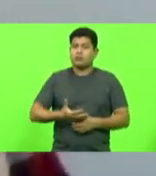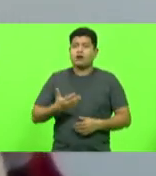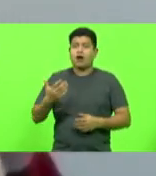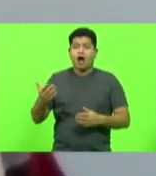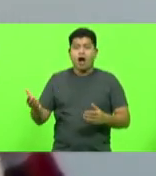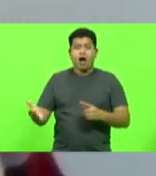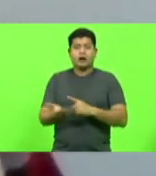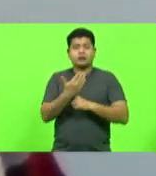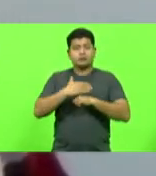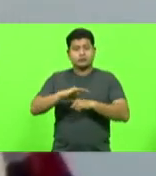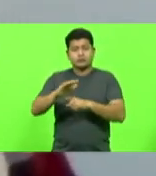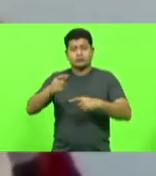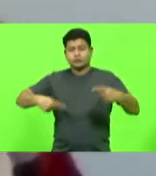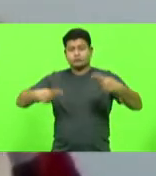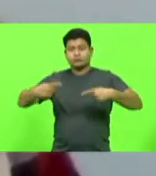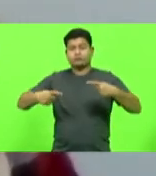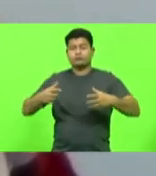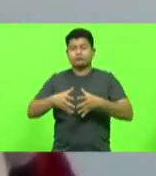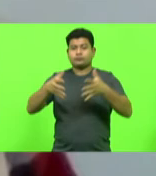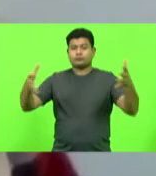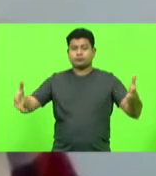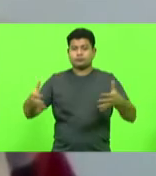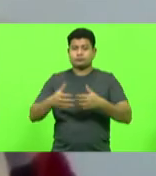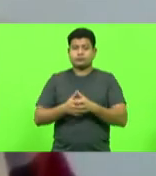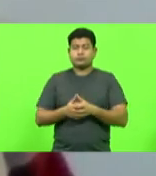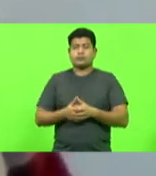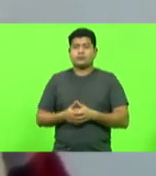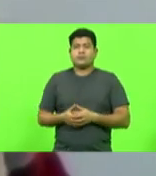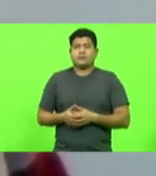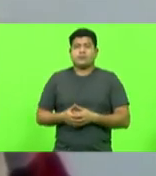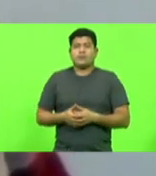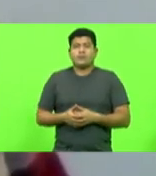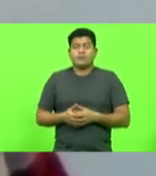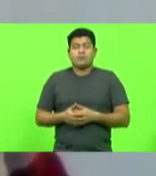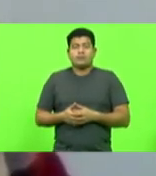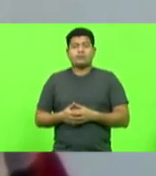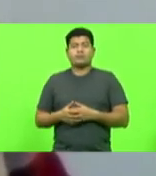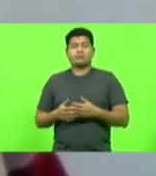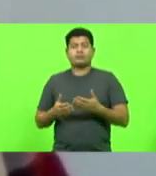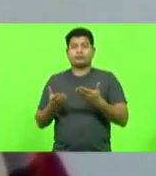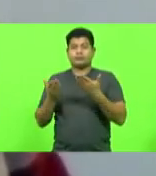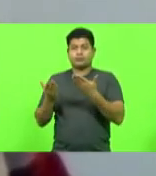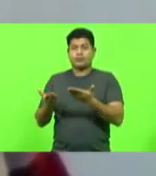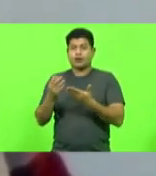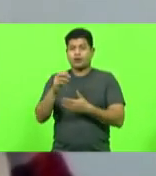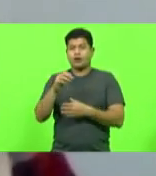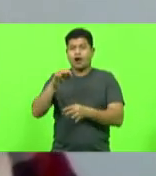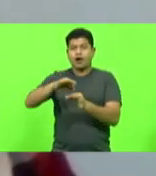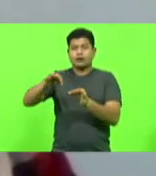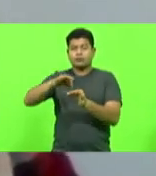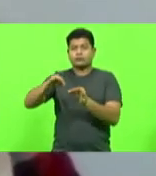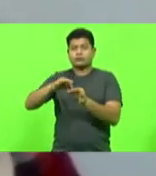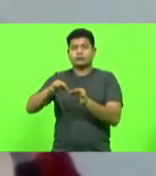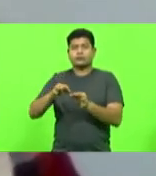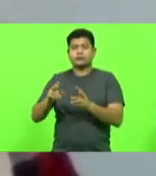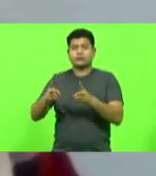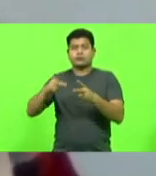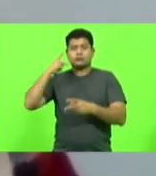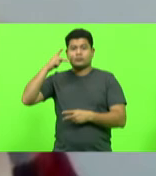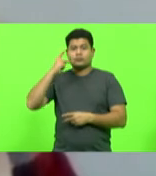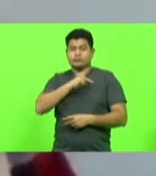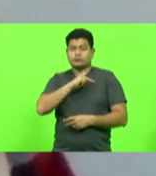estabeleceu a primazia do Estado na execução da política de assistência social, e essa organização, enquanto política pública, pressupõe